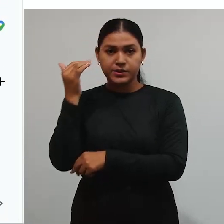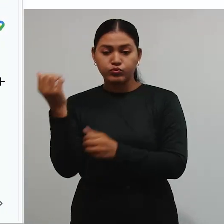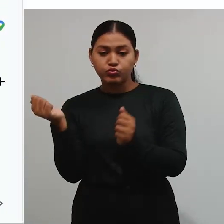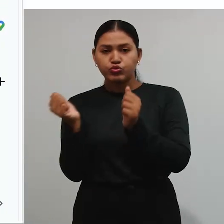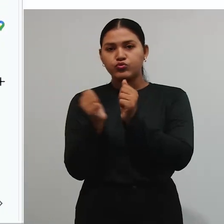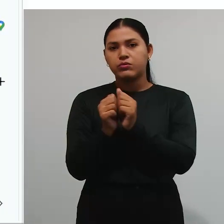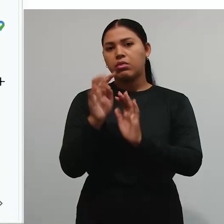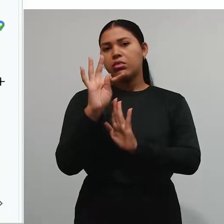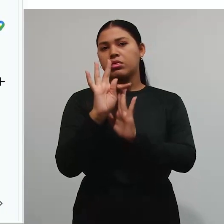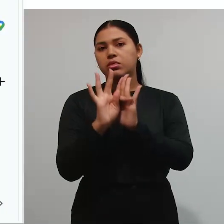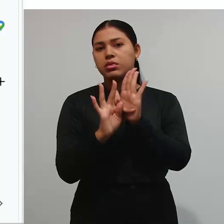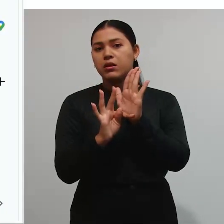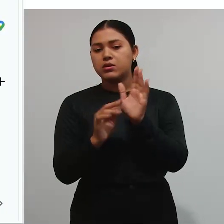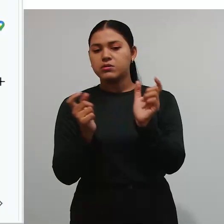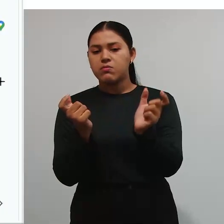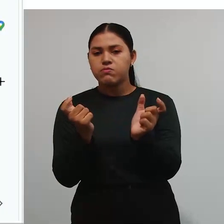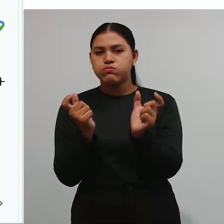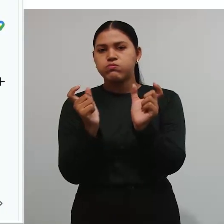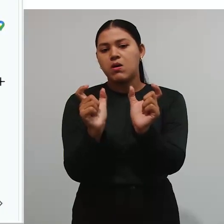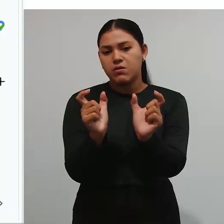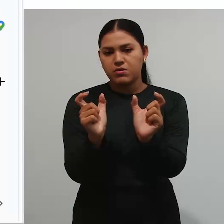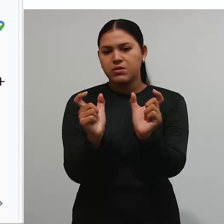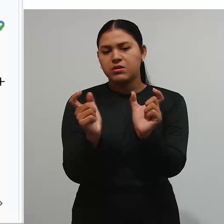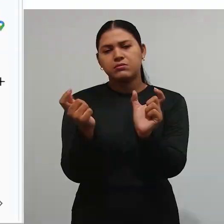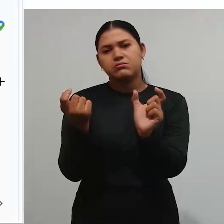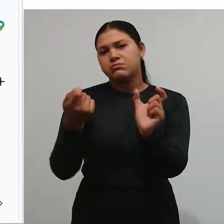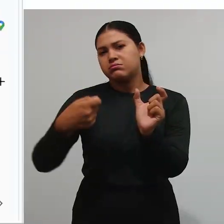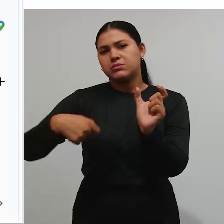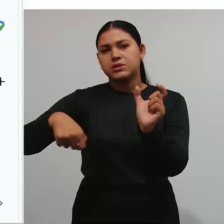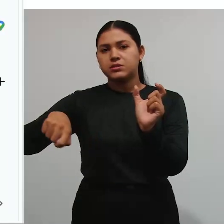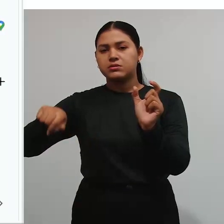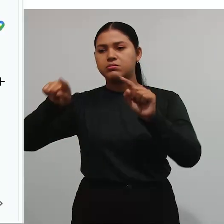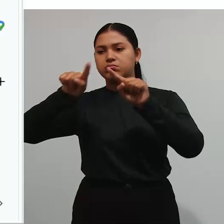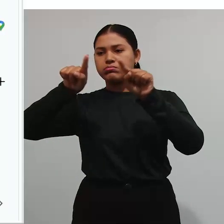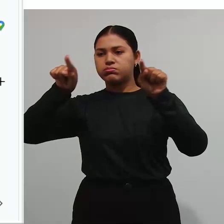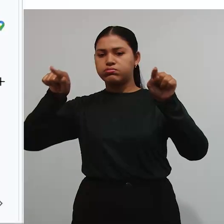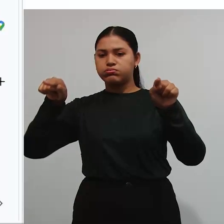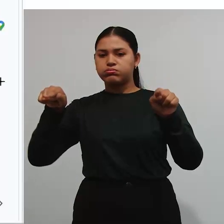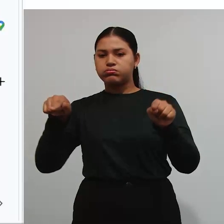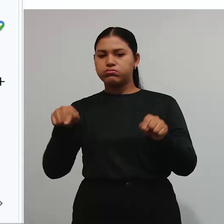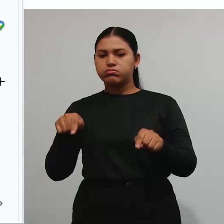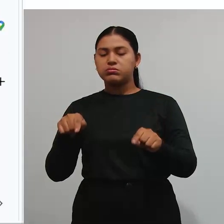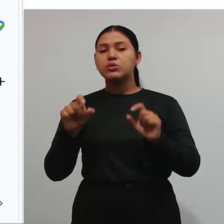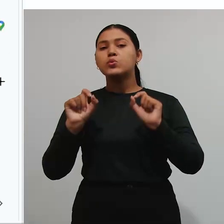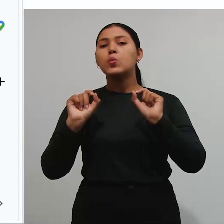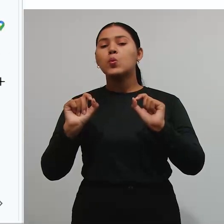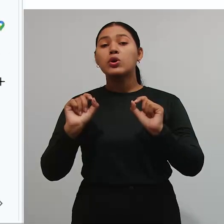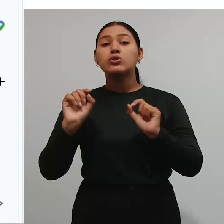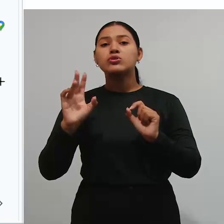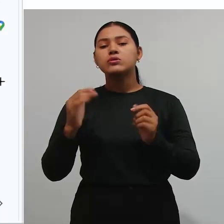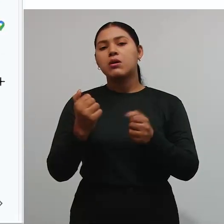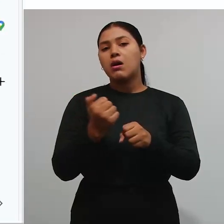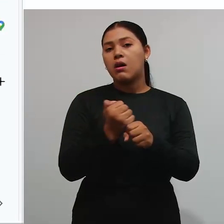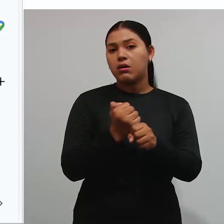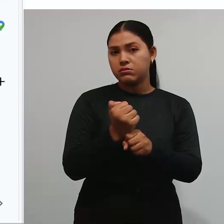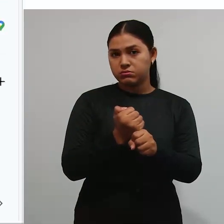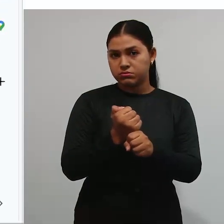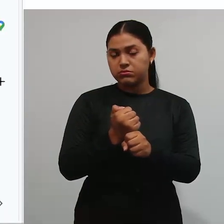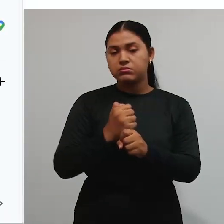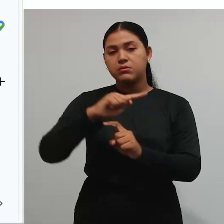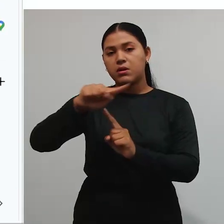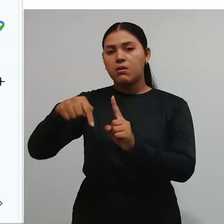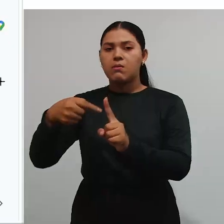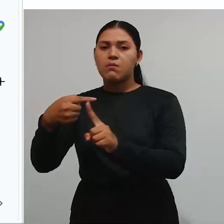eu vou tirar ele do parênteses, tá? Eu vou deixar no parênteses só o ano e a página, tá bom?